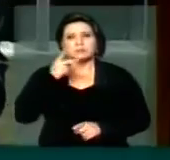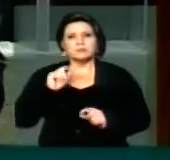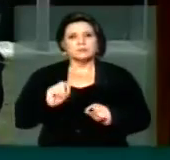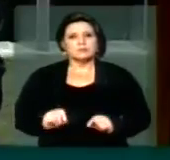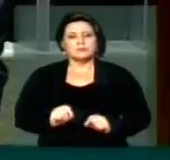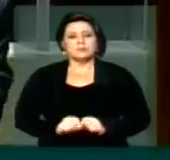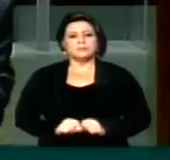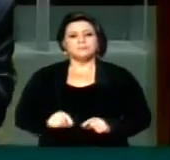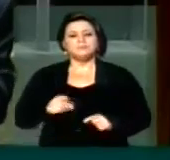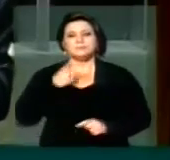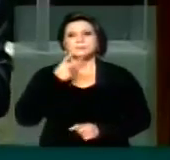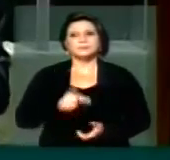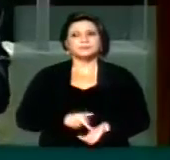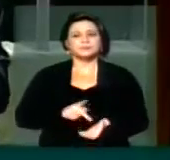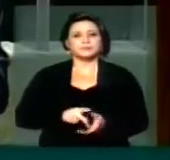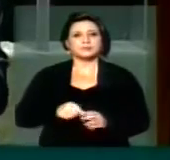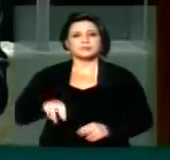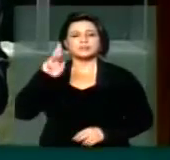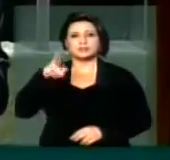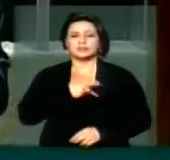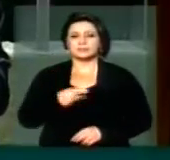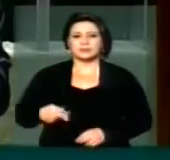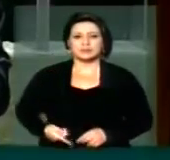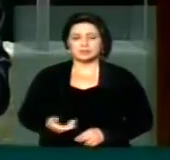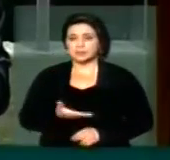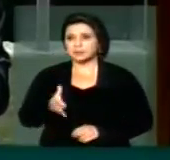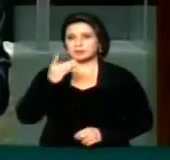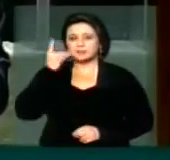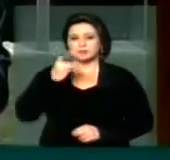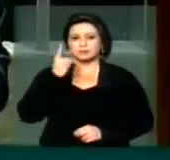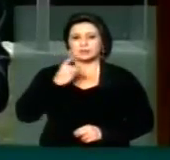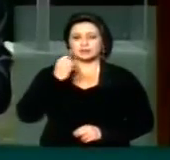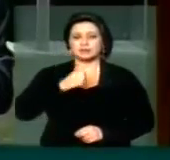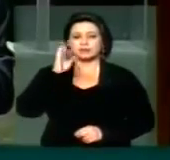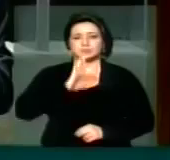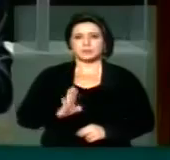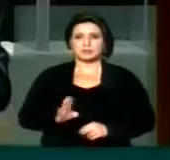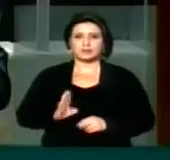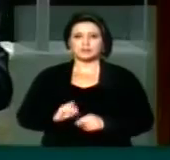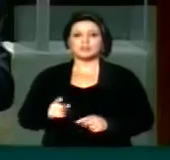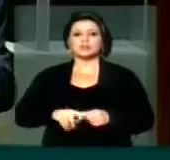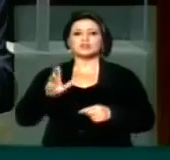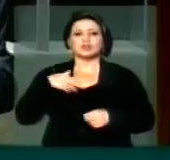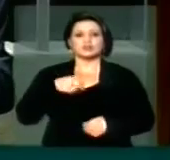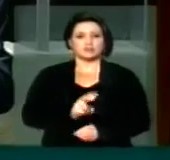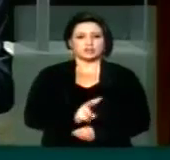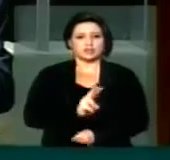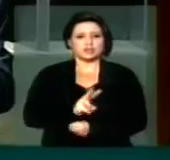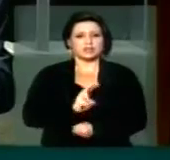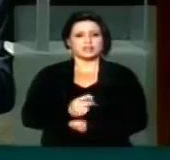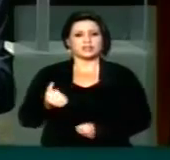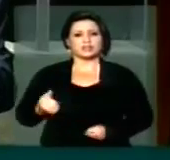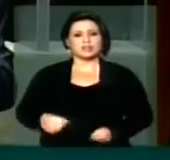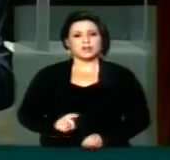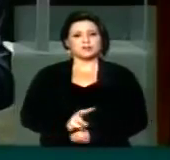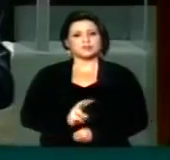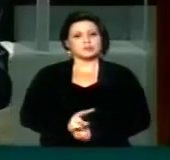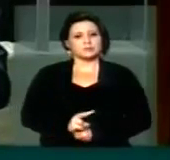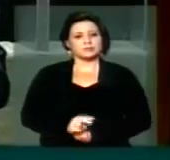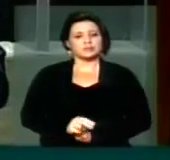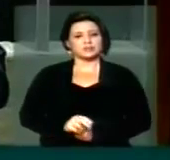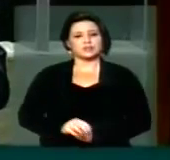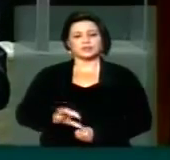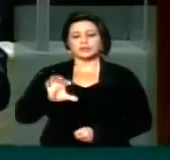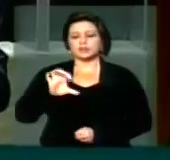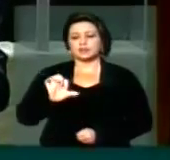seguinte: na verdade, senhor presidente, senhores deputados, o Brasil já reservou nesse orçamento